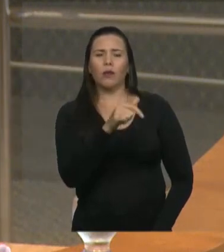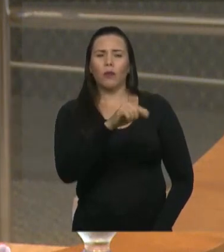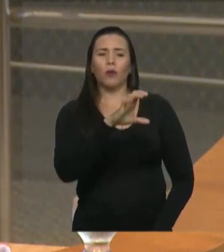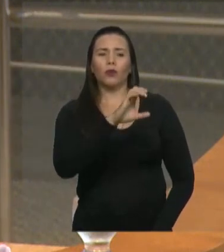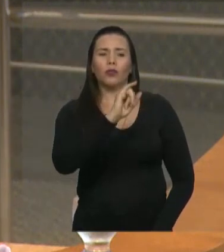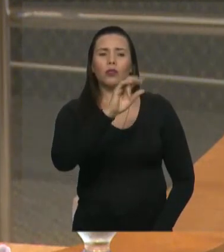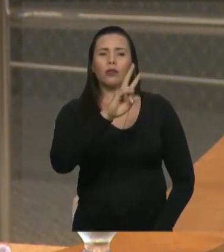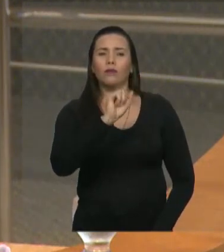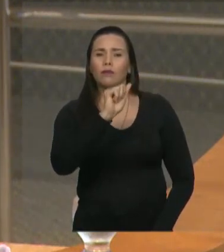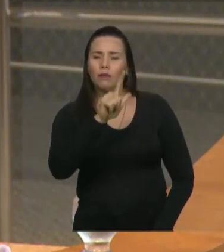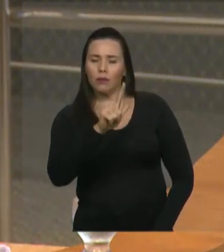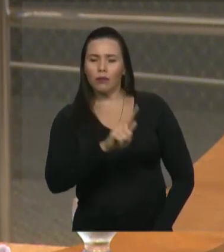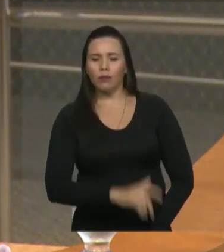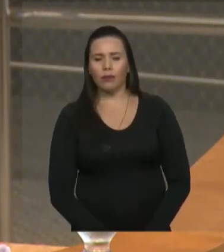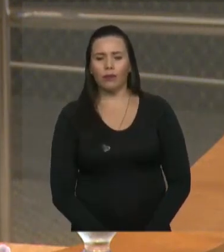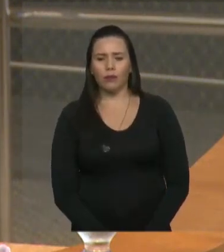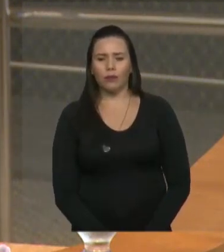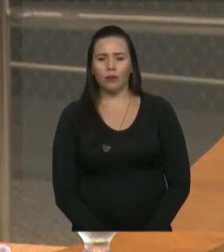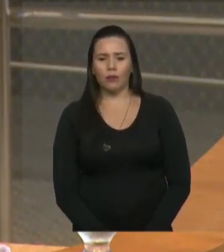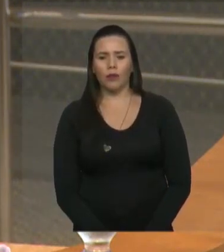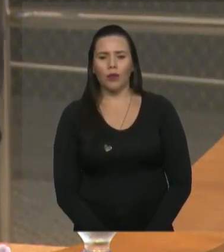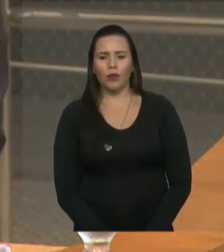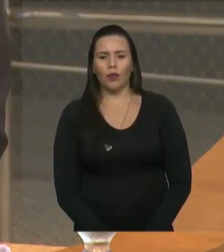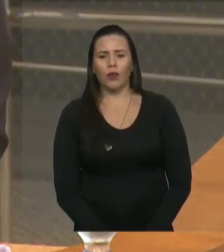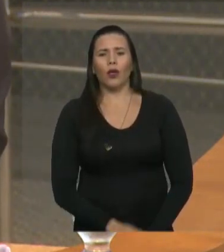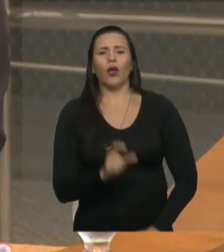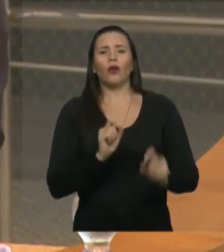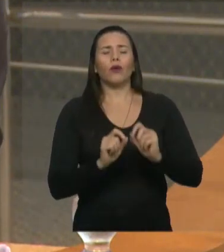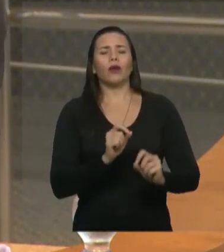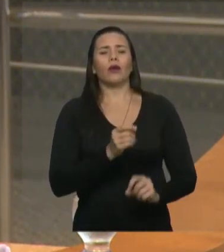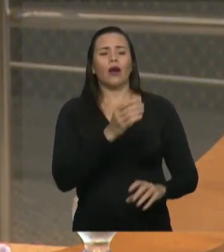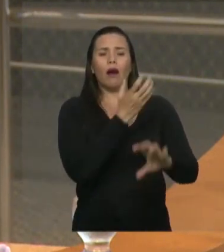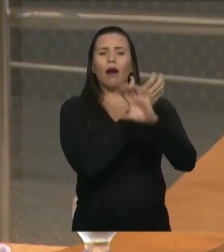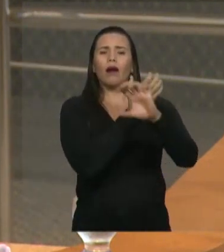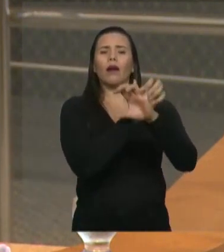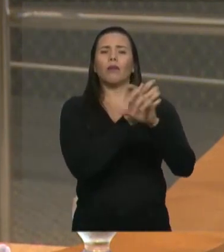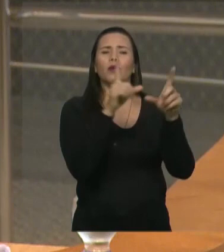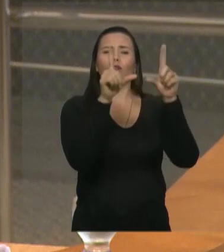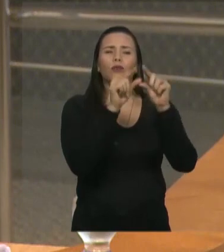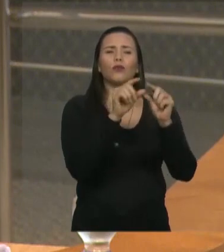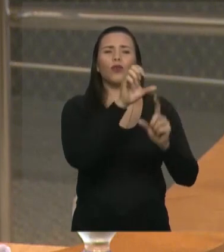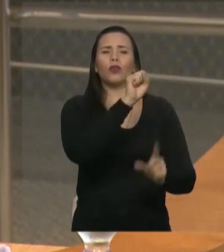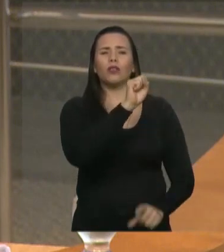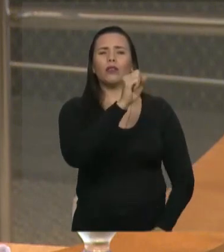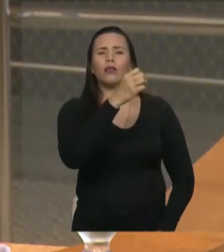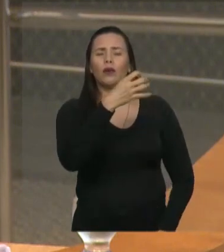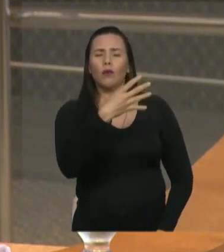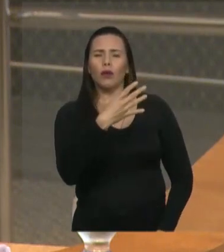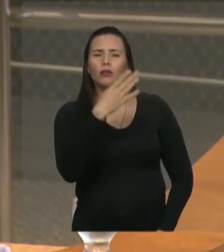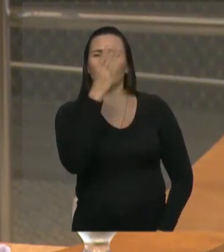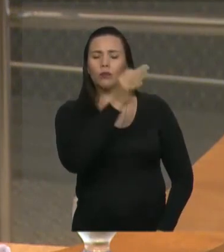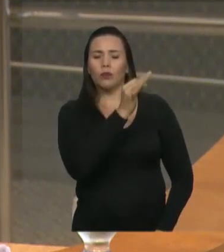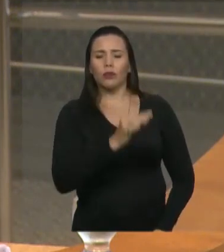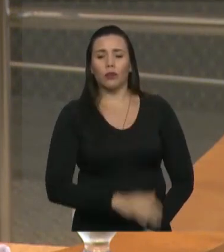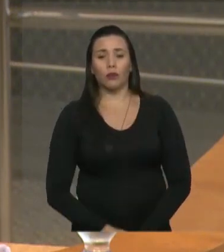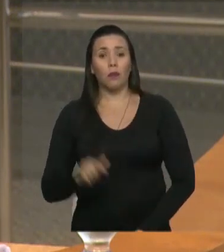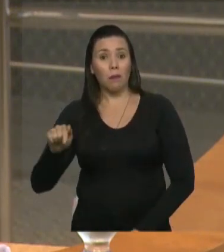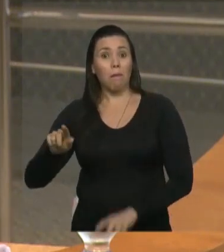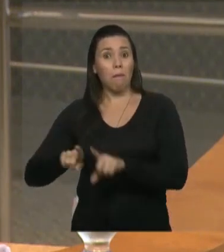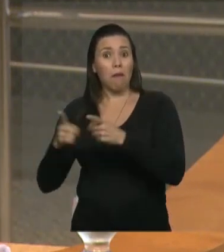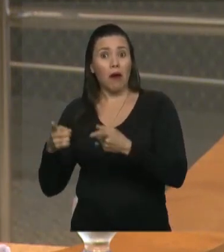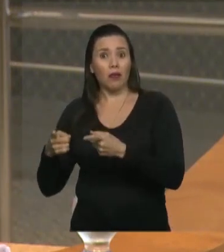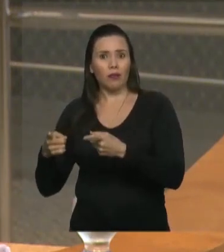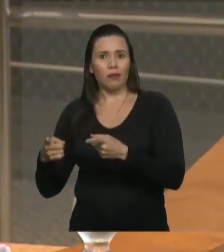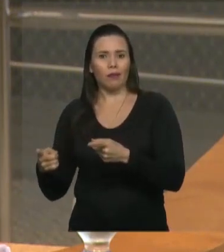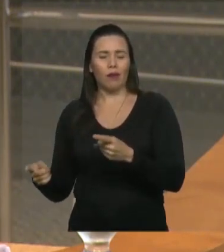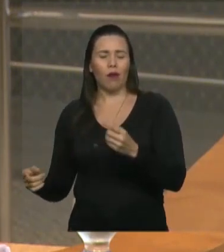faz isso? E diminui em 84% o investimento da CAEMA, aumentou o investimento no porto de 123% para